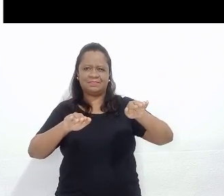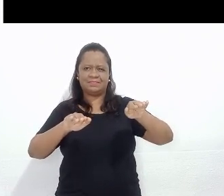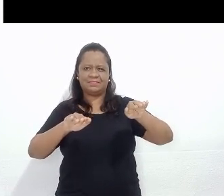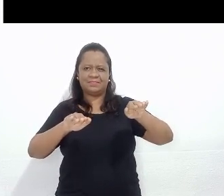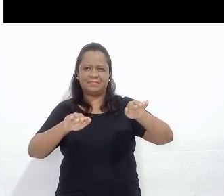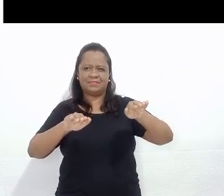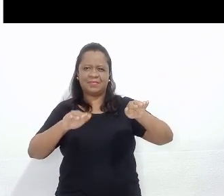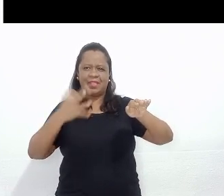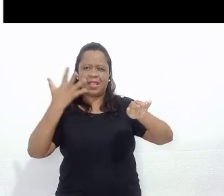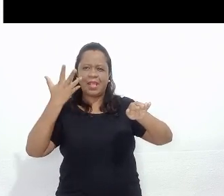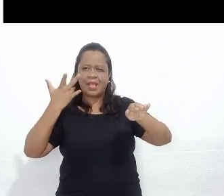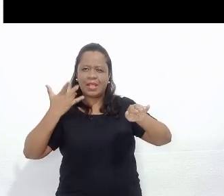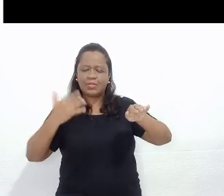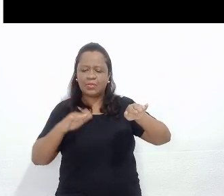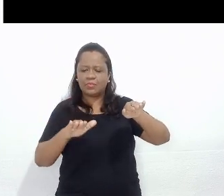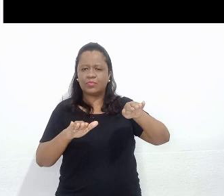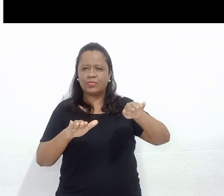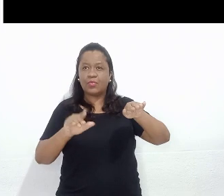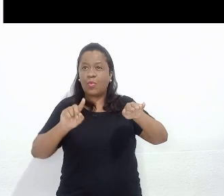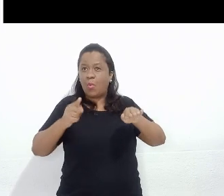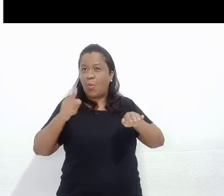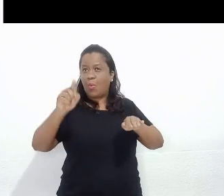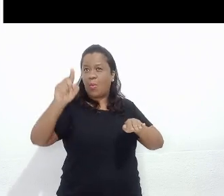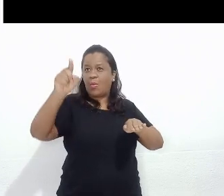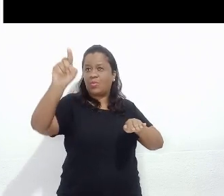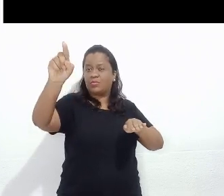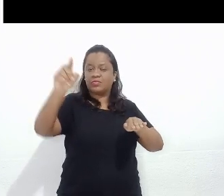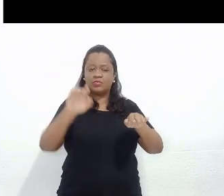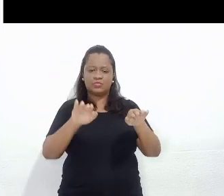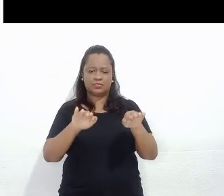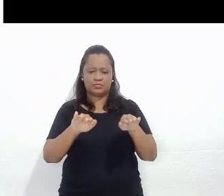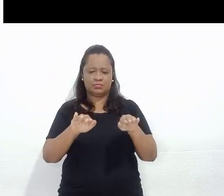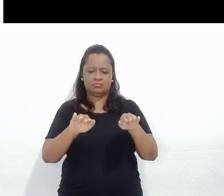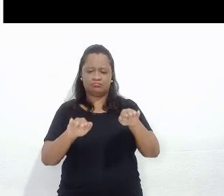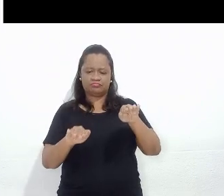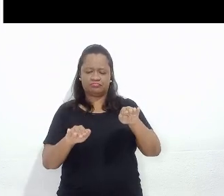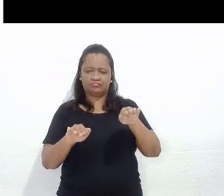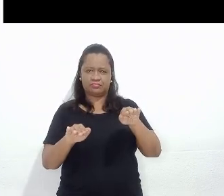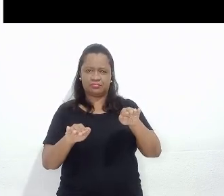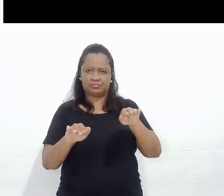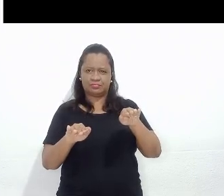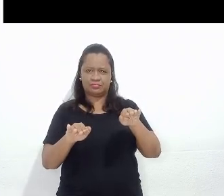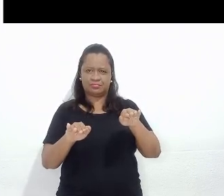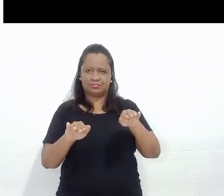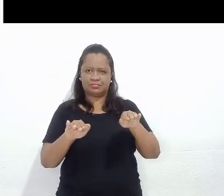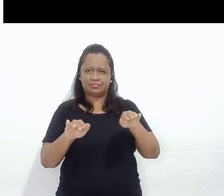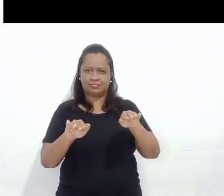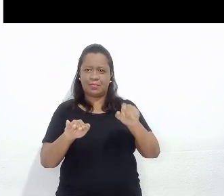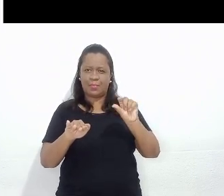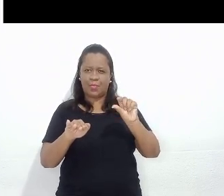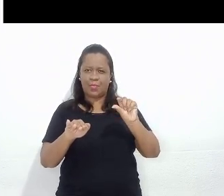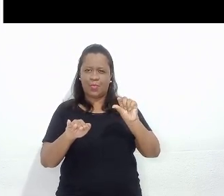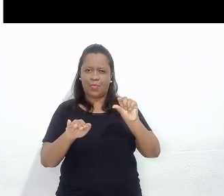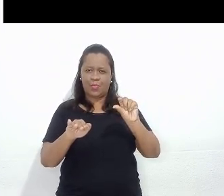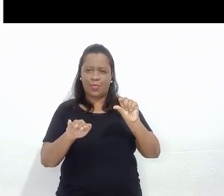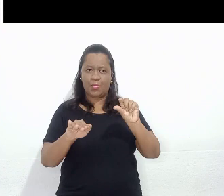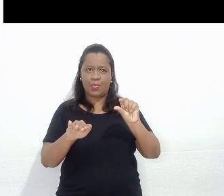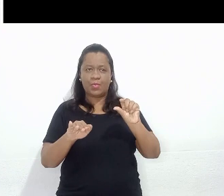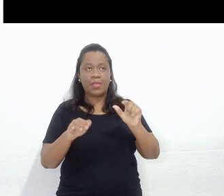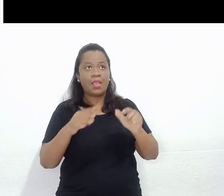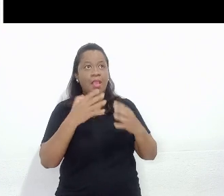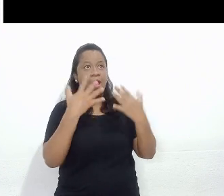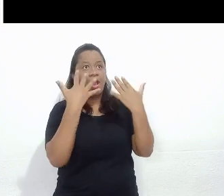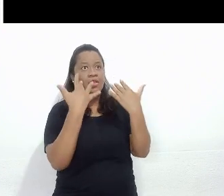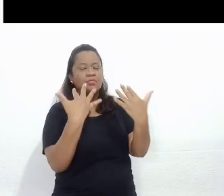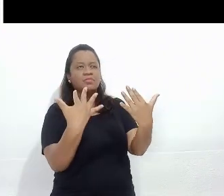ali naquele horizonte e que faz o espectador não entender completamente que aquilo está torto,